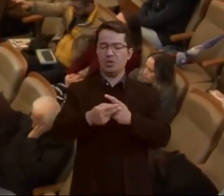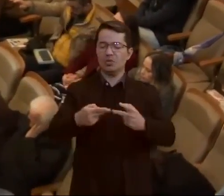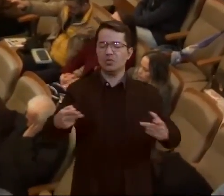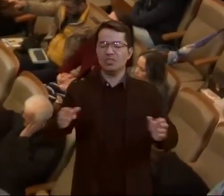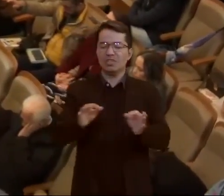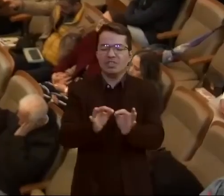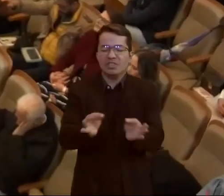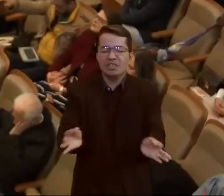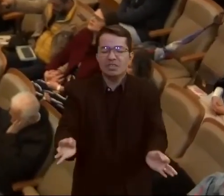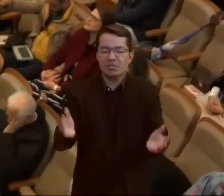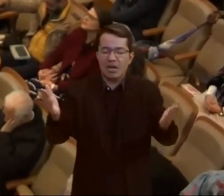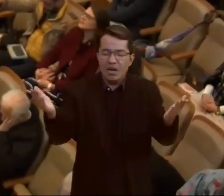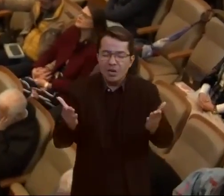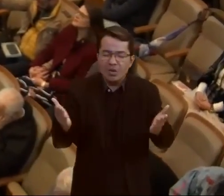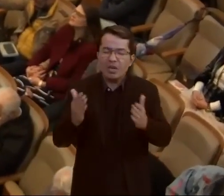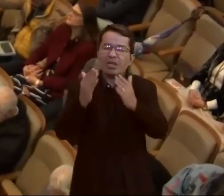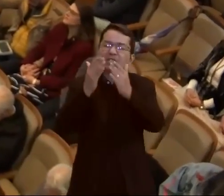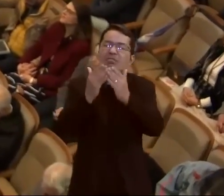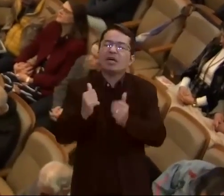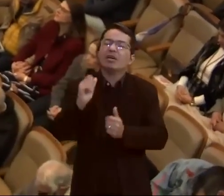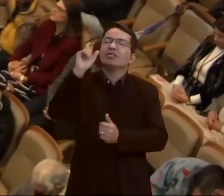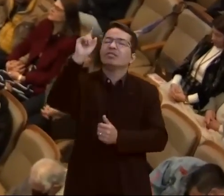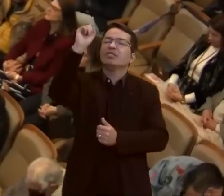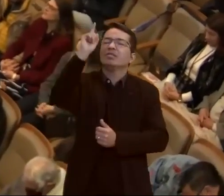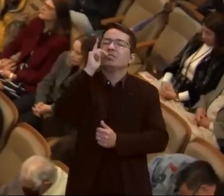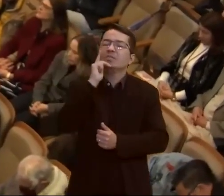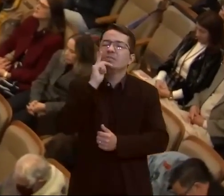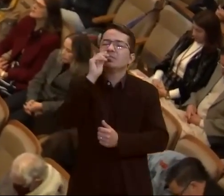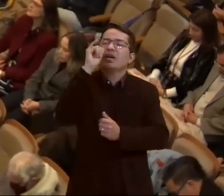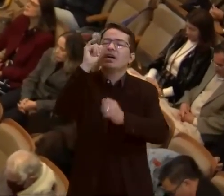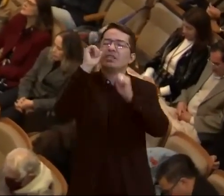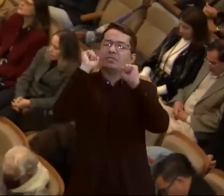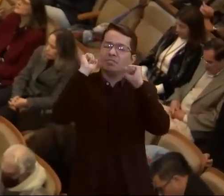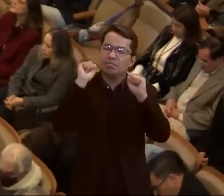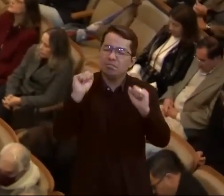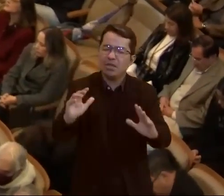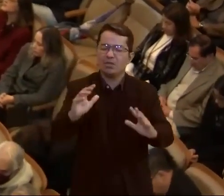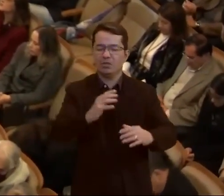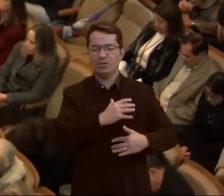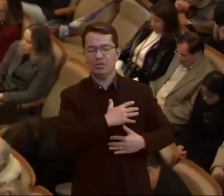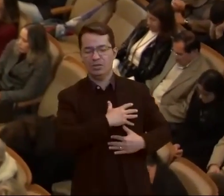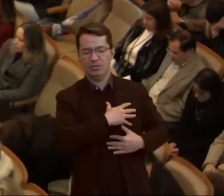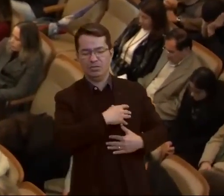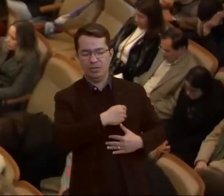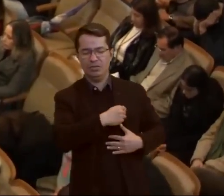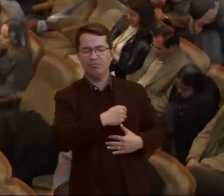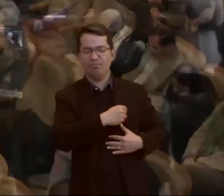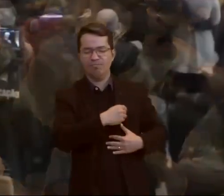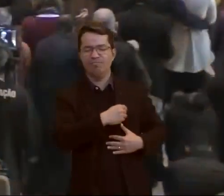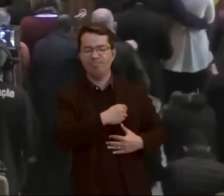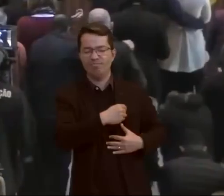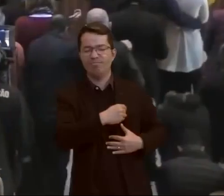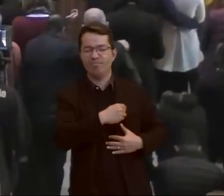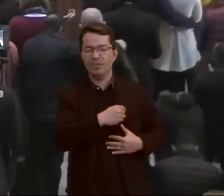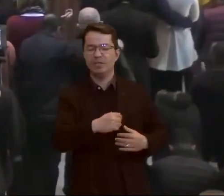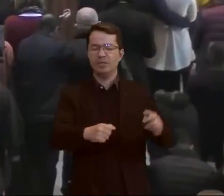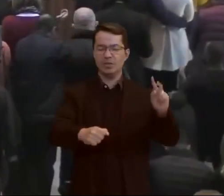pedir, dá ousadia para esses teus filhos. E nessa ousadia,